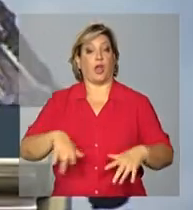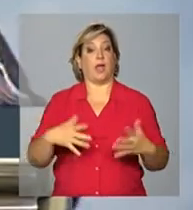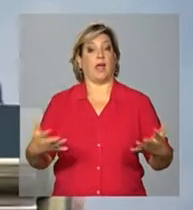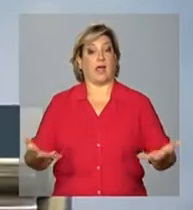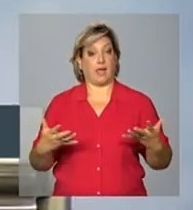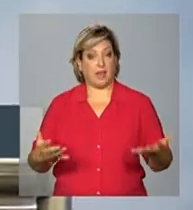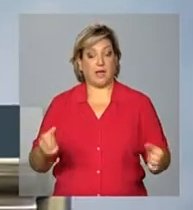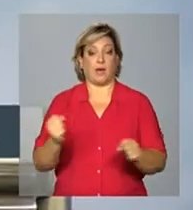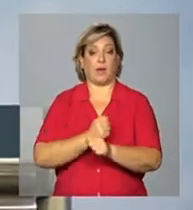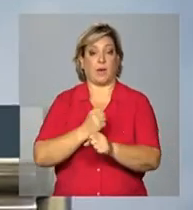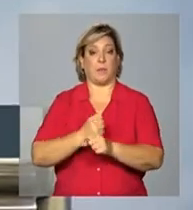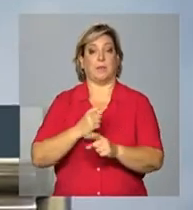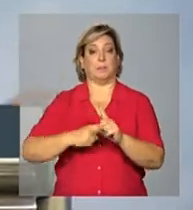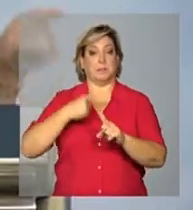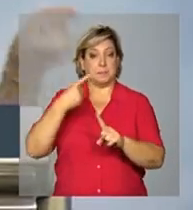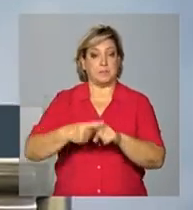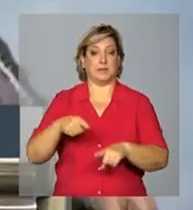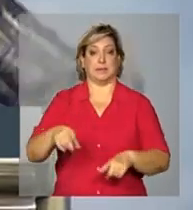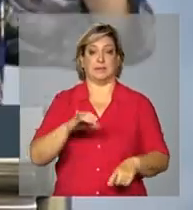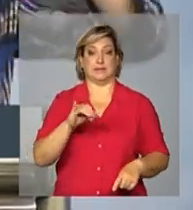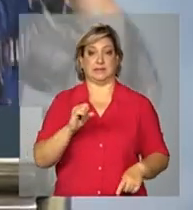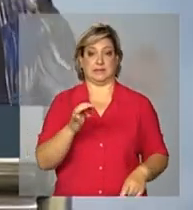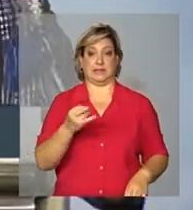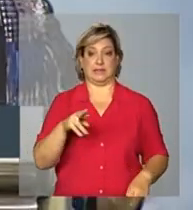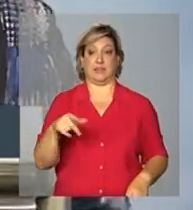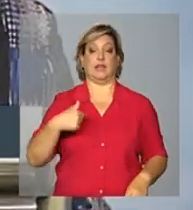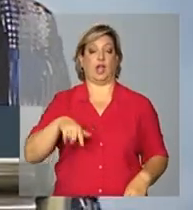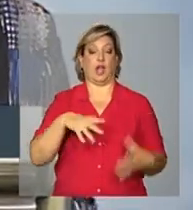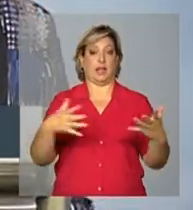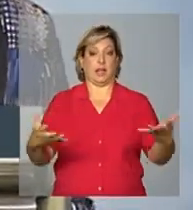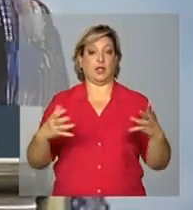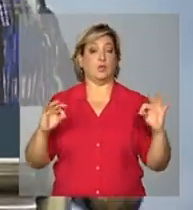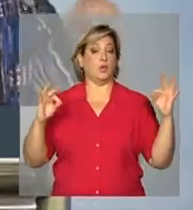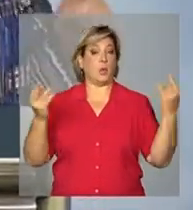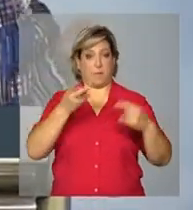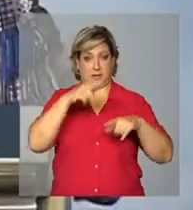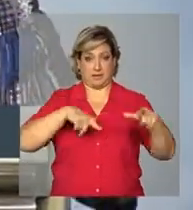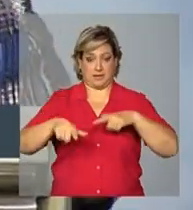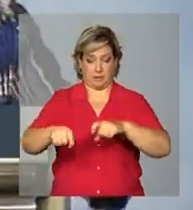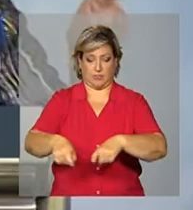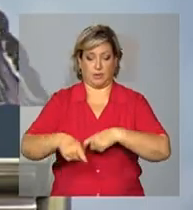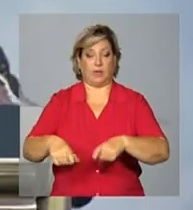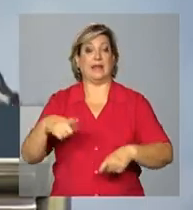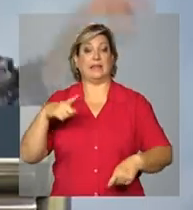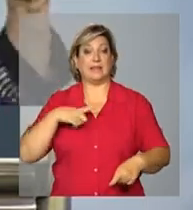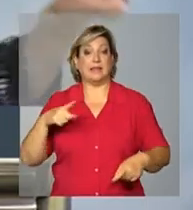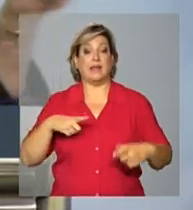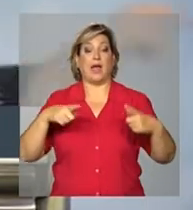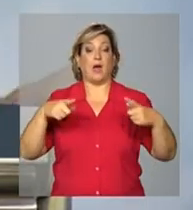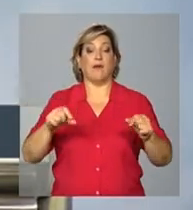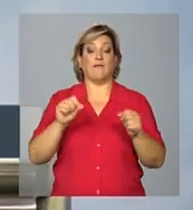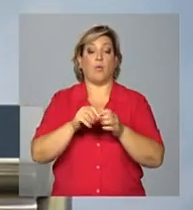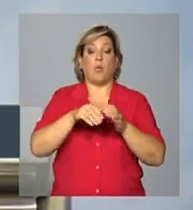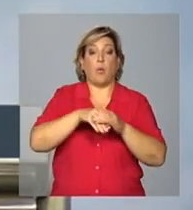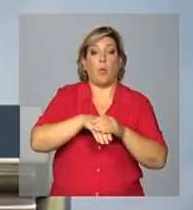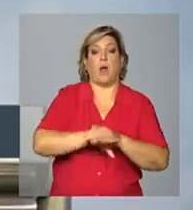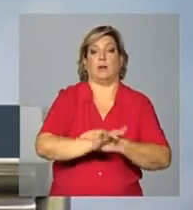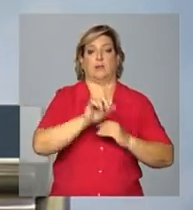aqui a cisterna. Nós queremos que todo agricultor tenha onde fazer uma reserva